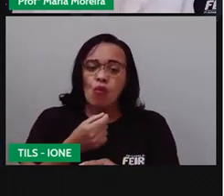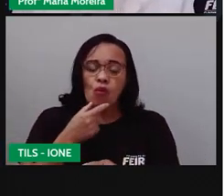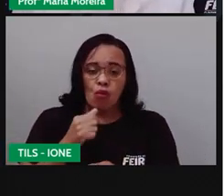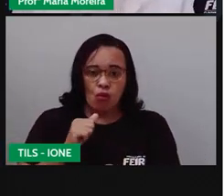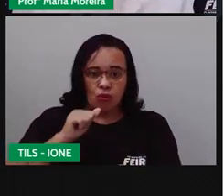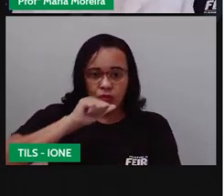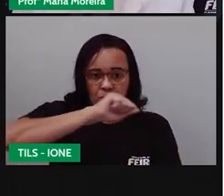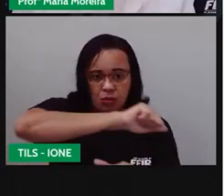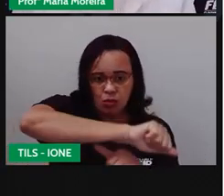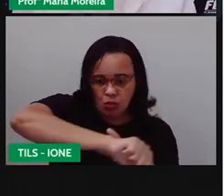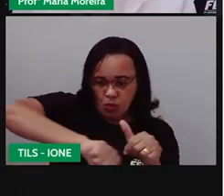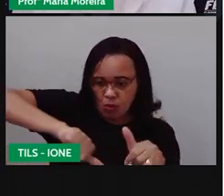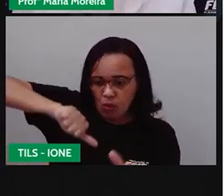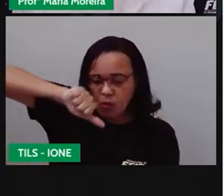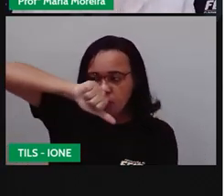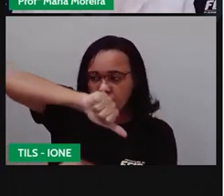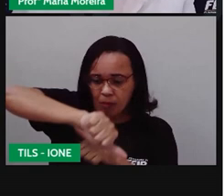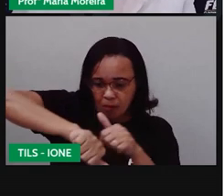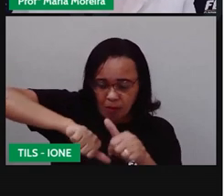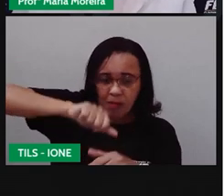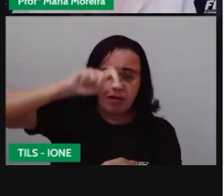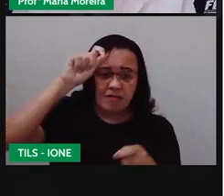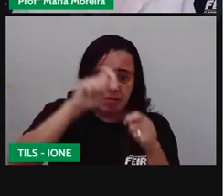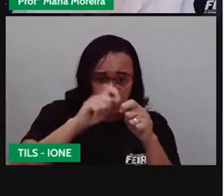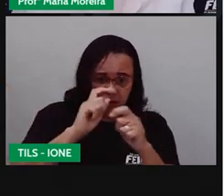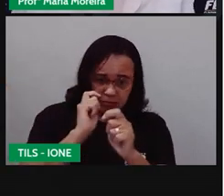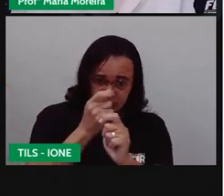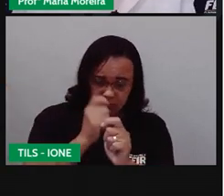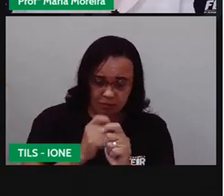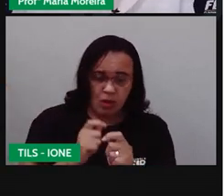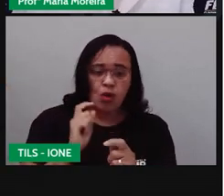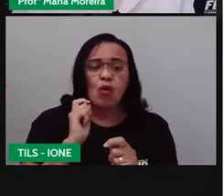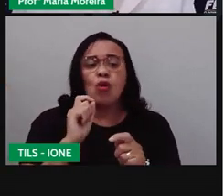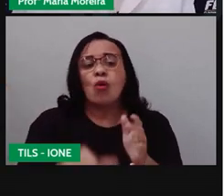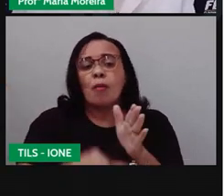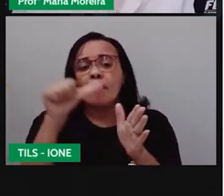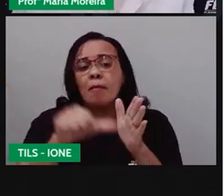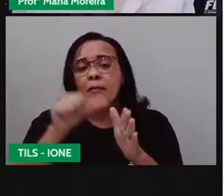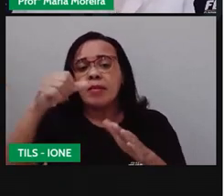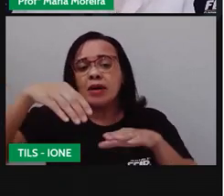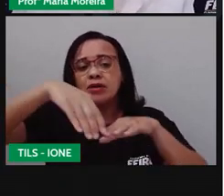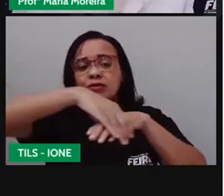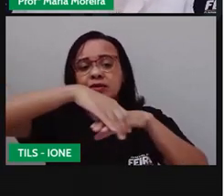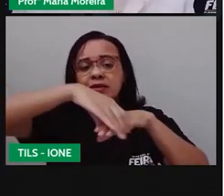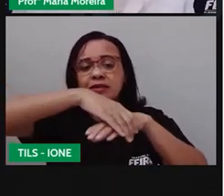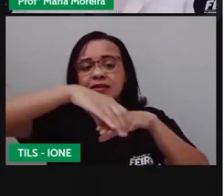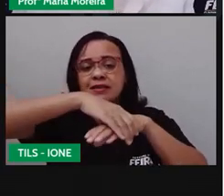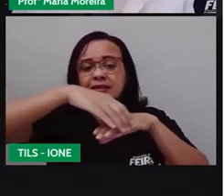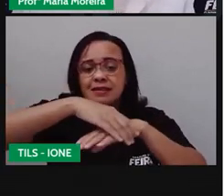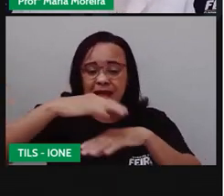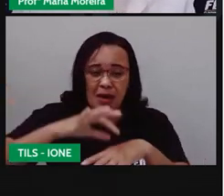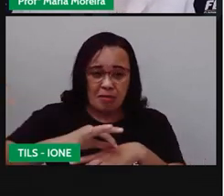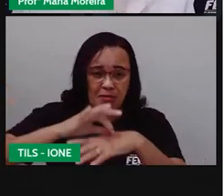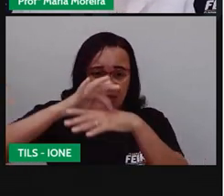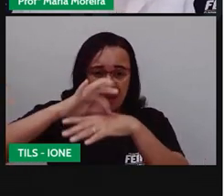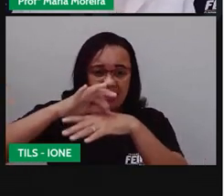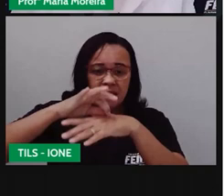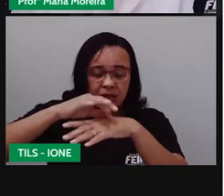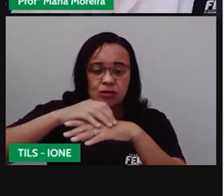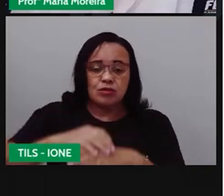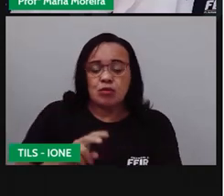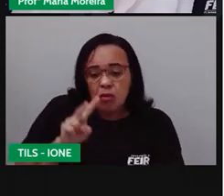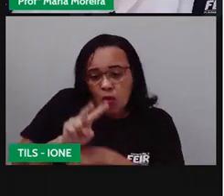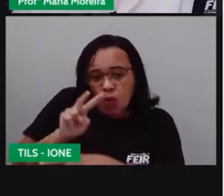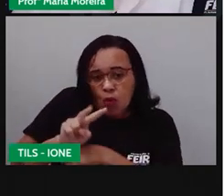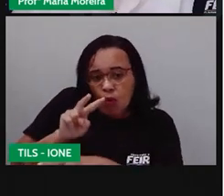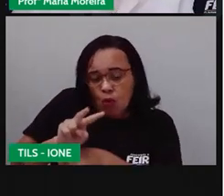transporte anatômico, né? Fabricando aí os primeiros pares de sapato com couro de animais, né, para proteger os pés.